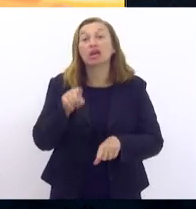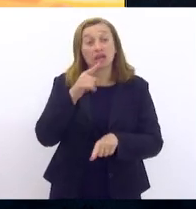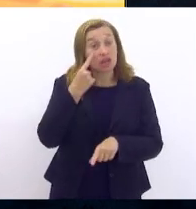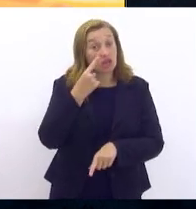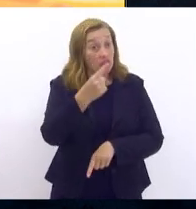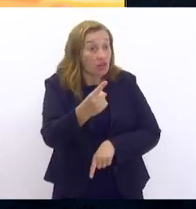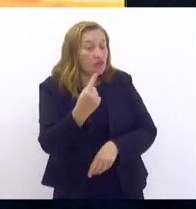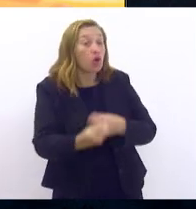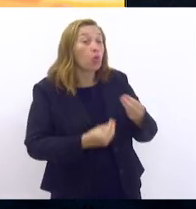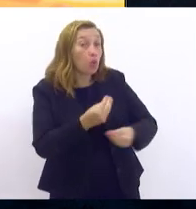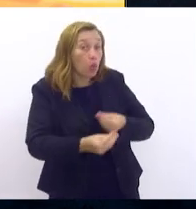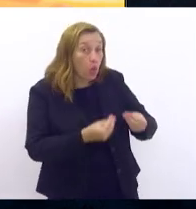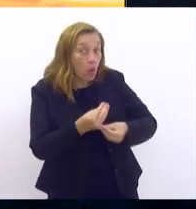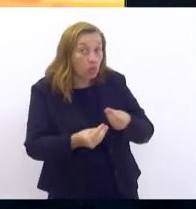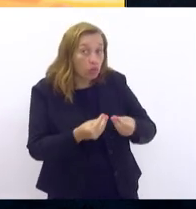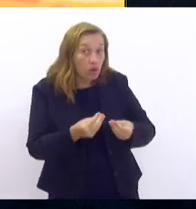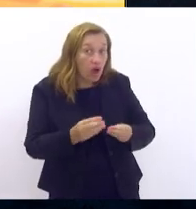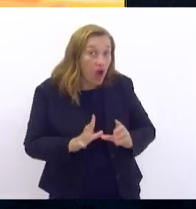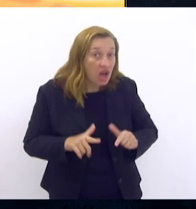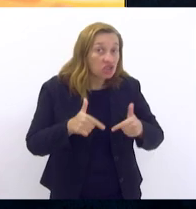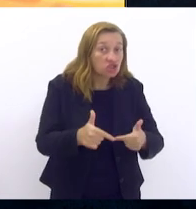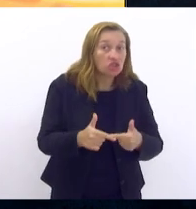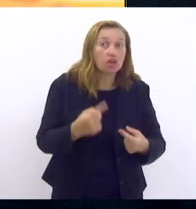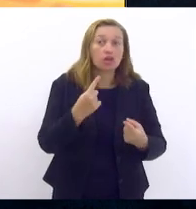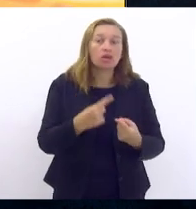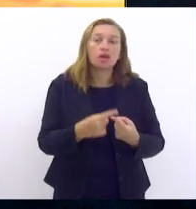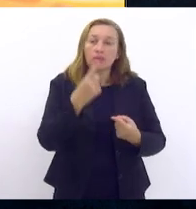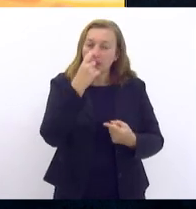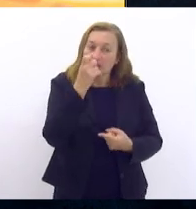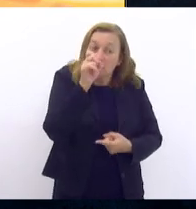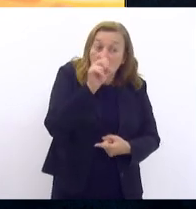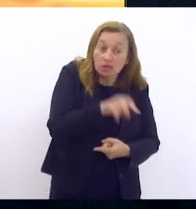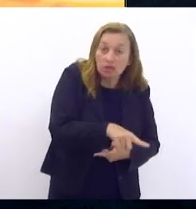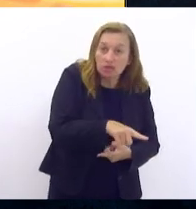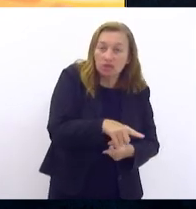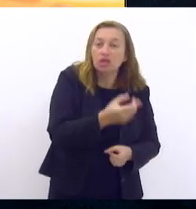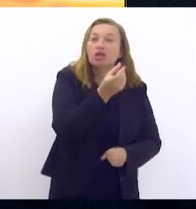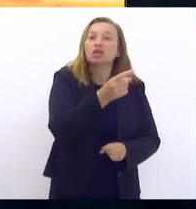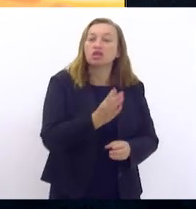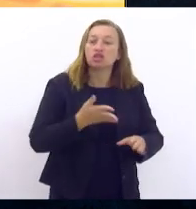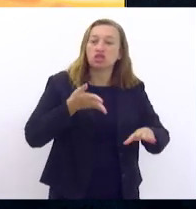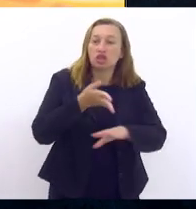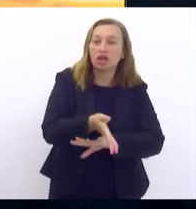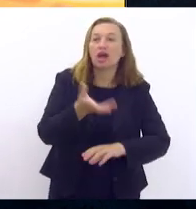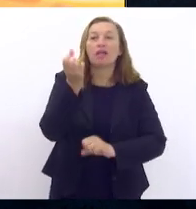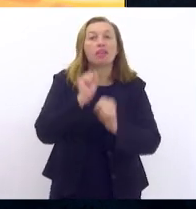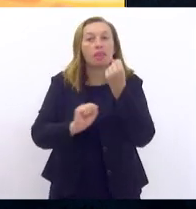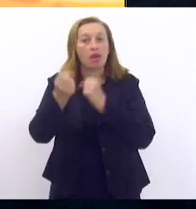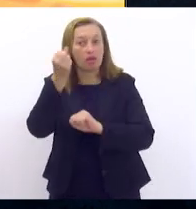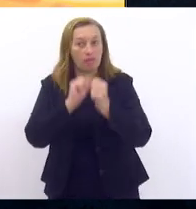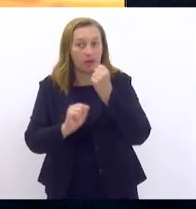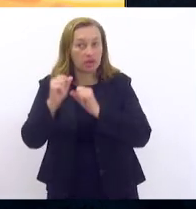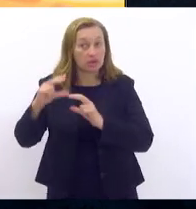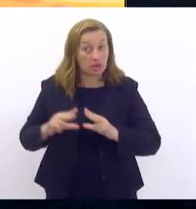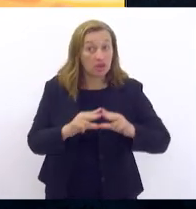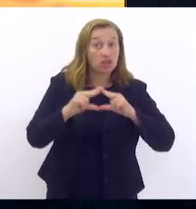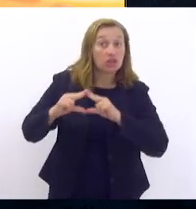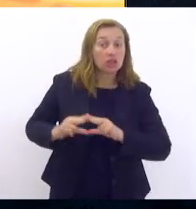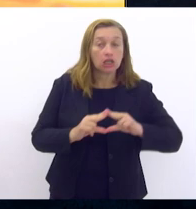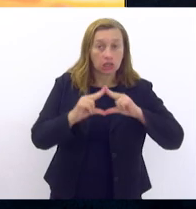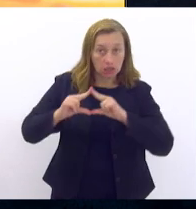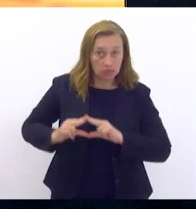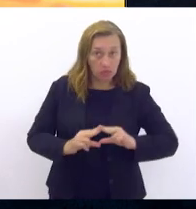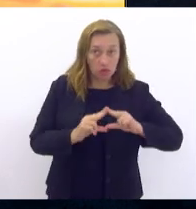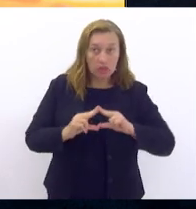para que ele descarte ir parar na indústria da reciclagem que não